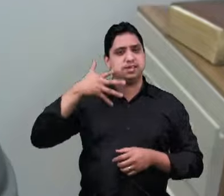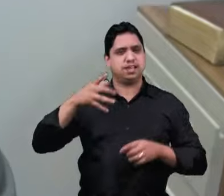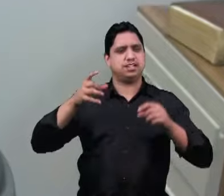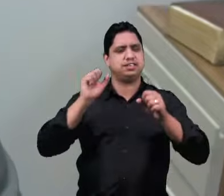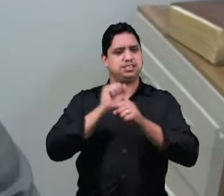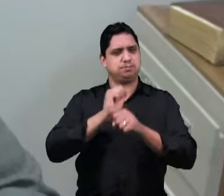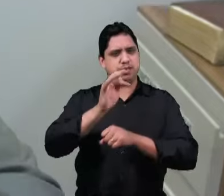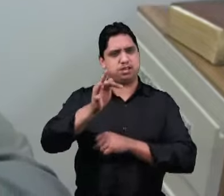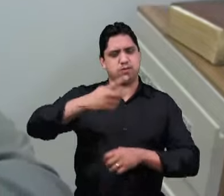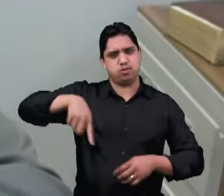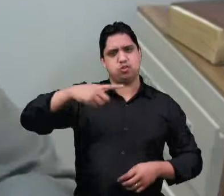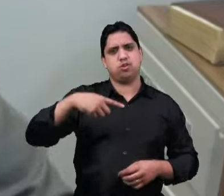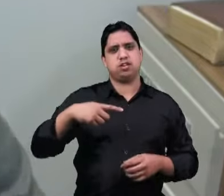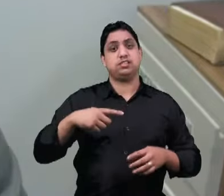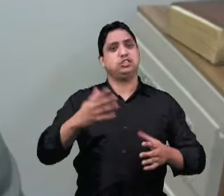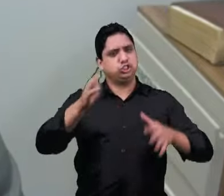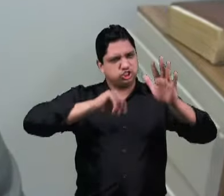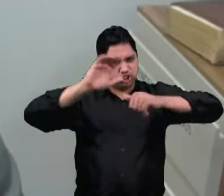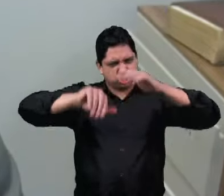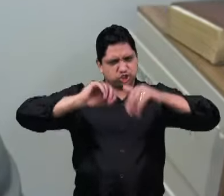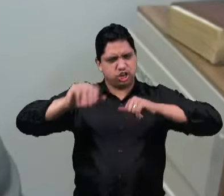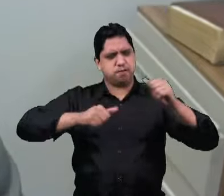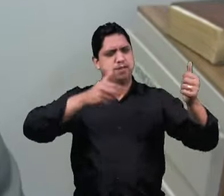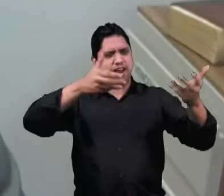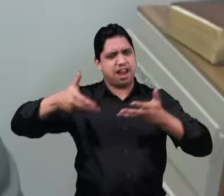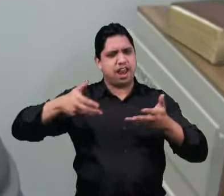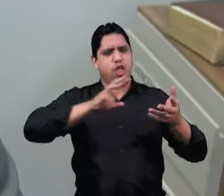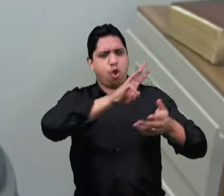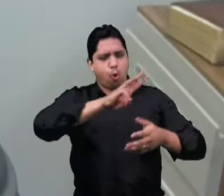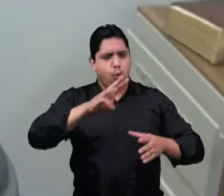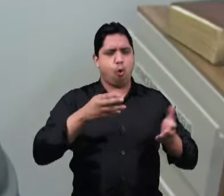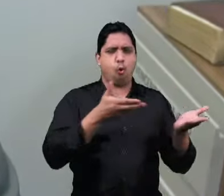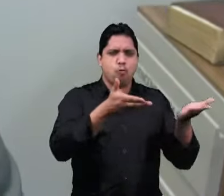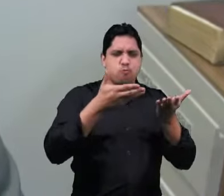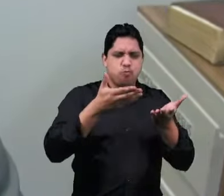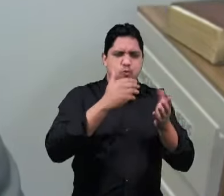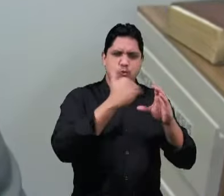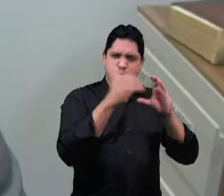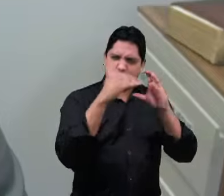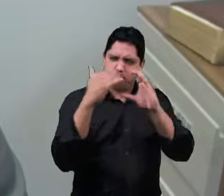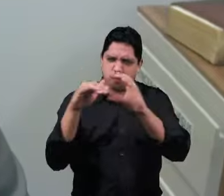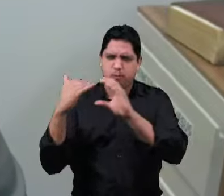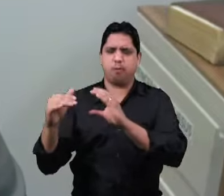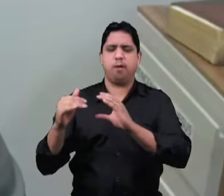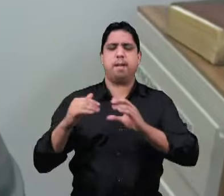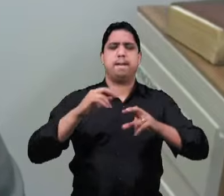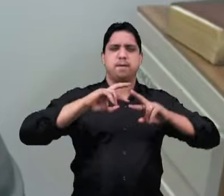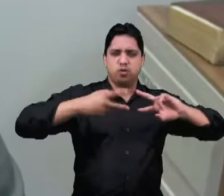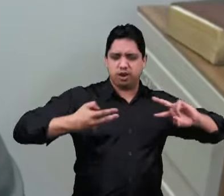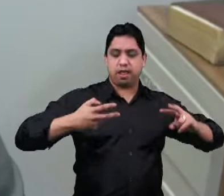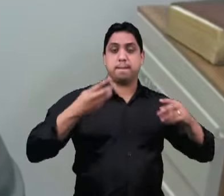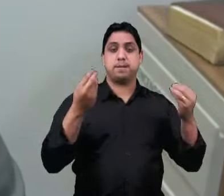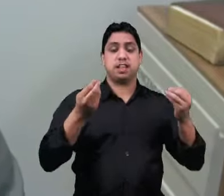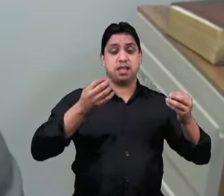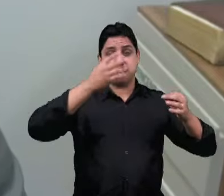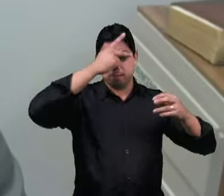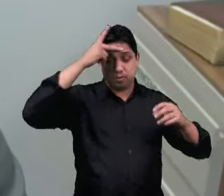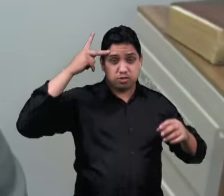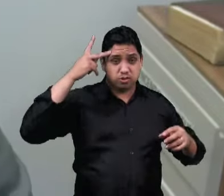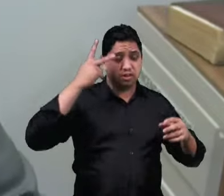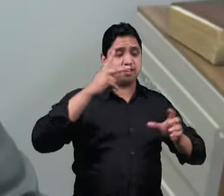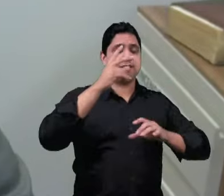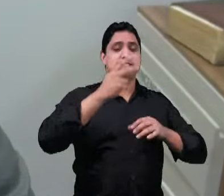esperança para os nossos irmãos. Reúna a família, dá tempo ainda, faça o convite, compartilhe o link para que muitas pessoas, muitas famílias sejam